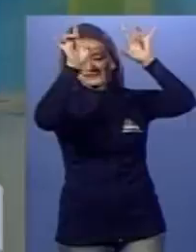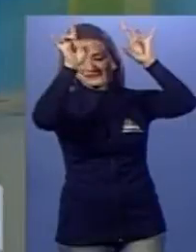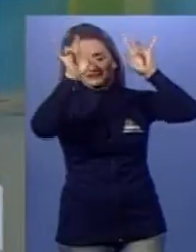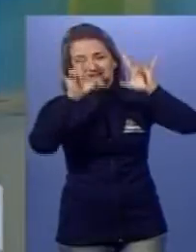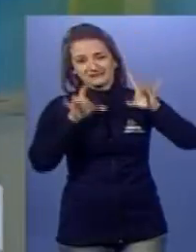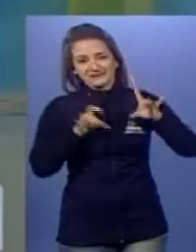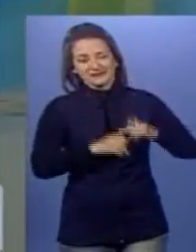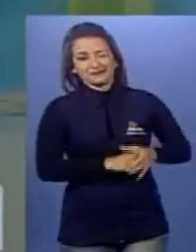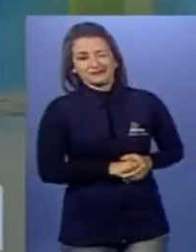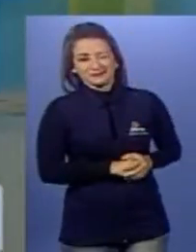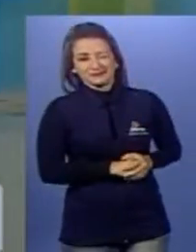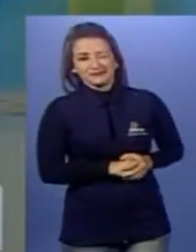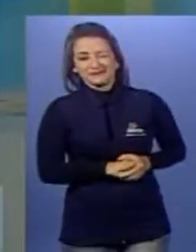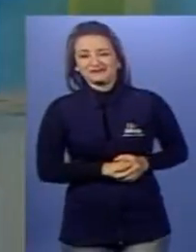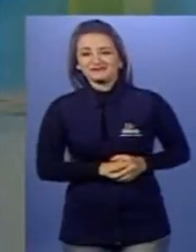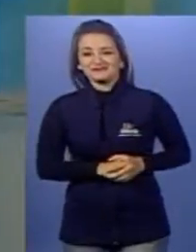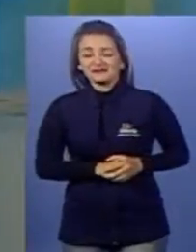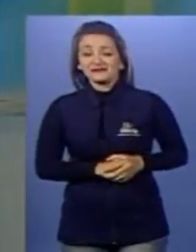de